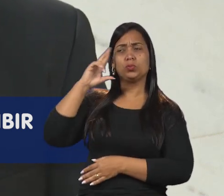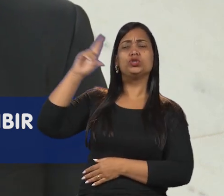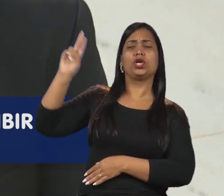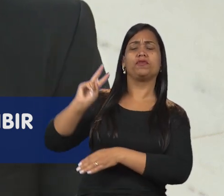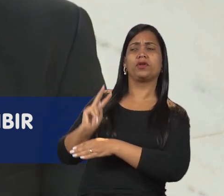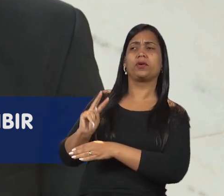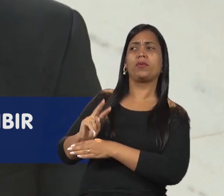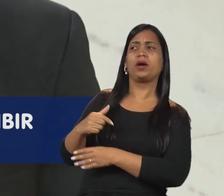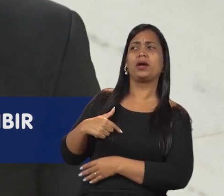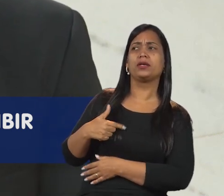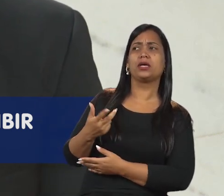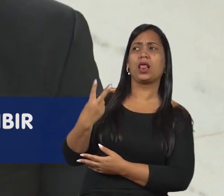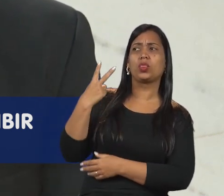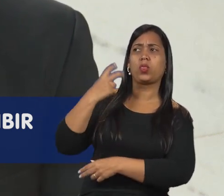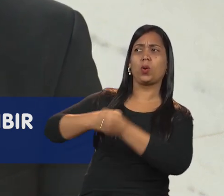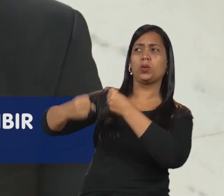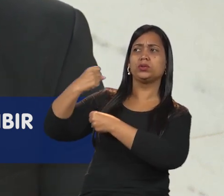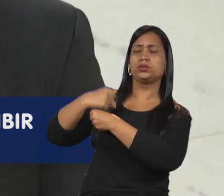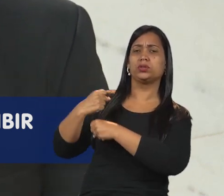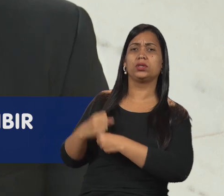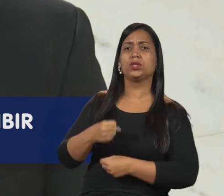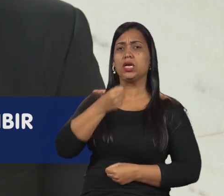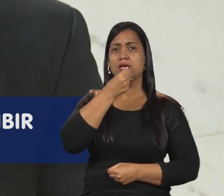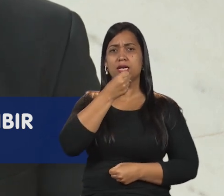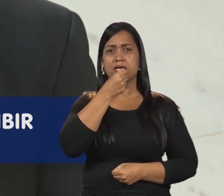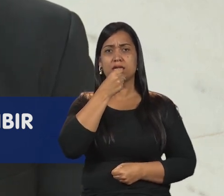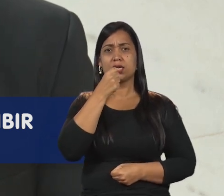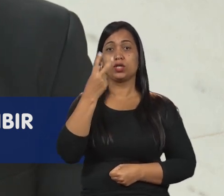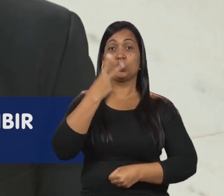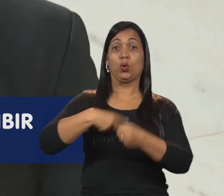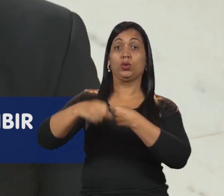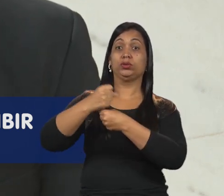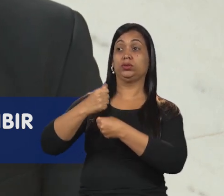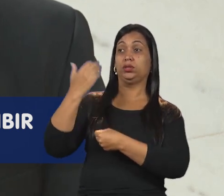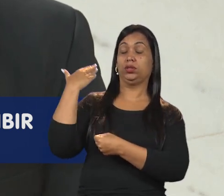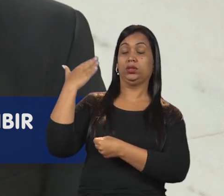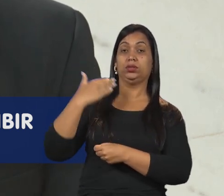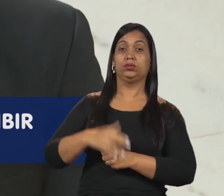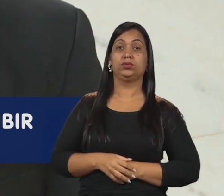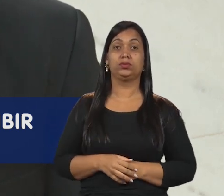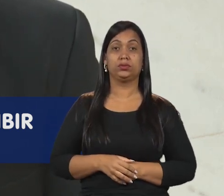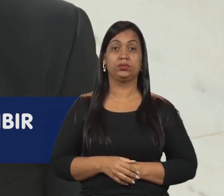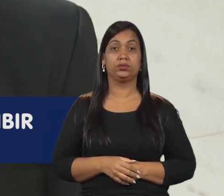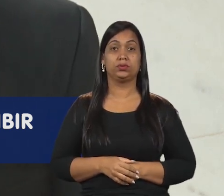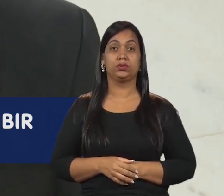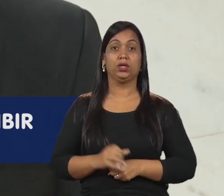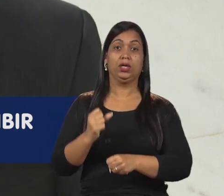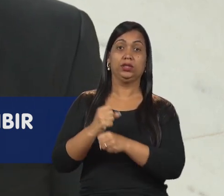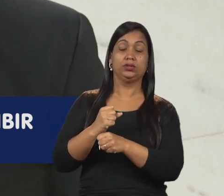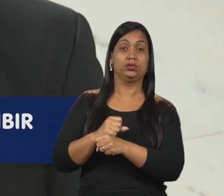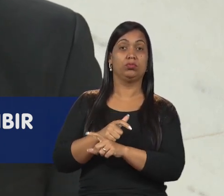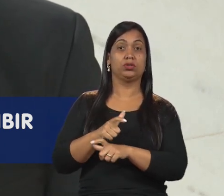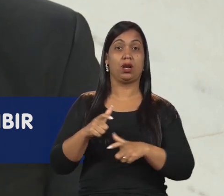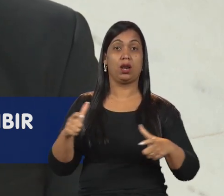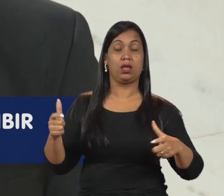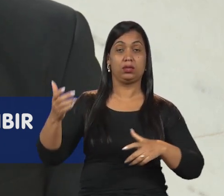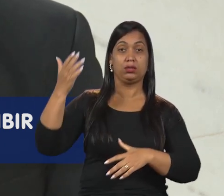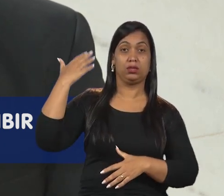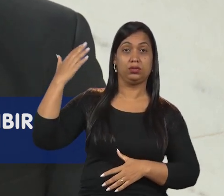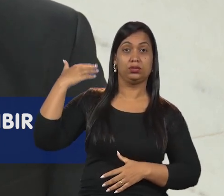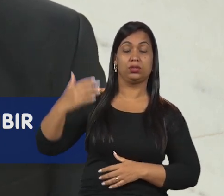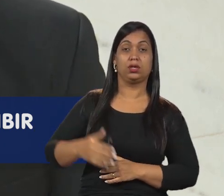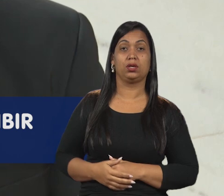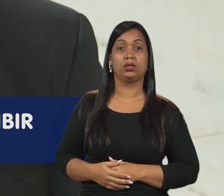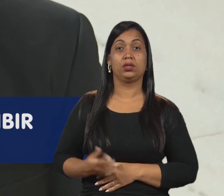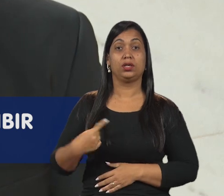Na audiência, a gente mostrou em entrevistas minhas que eu era subcomandante há 2 anos atrás. E esses números já são altos desde lá.